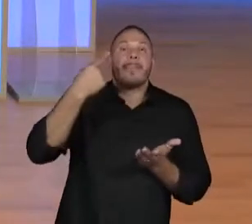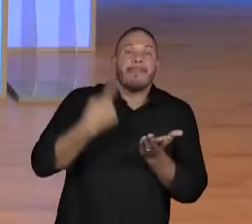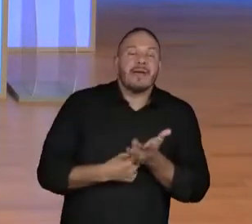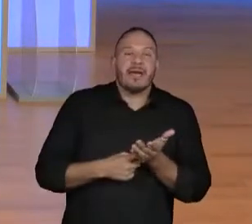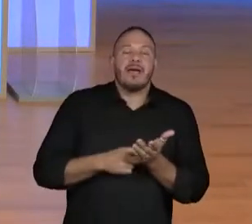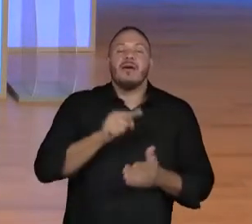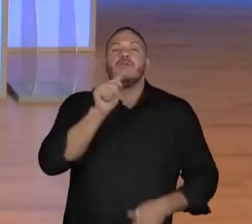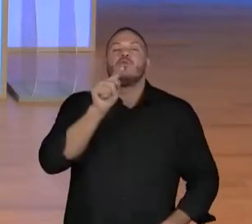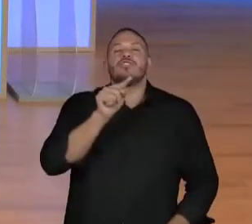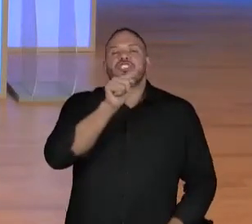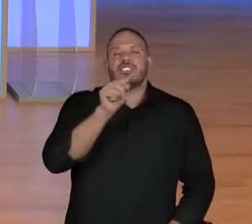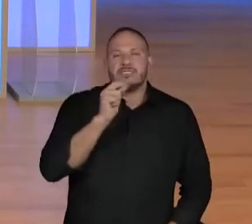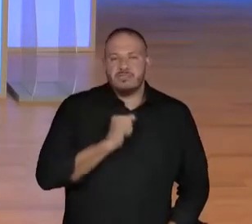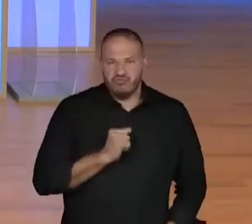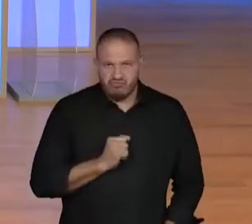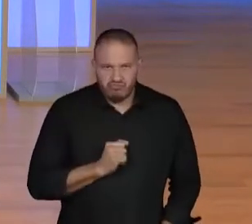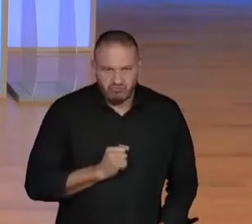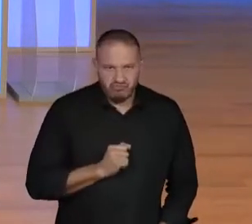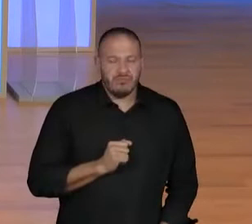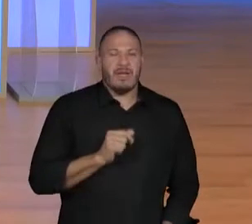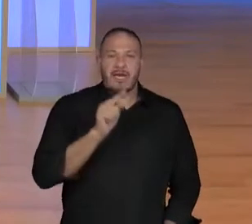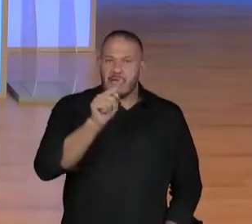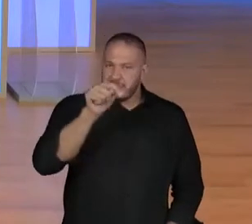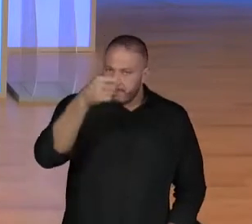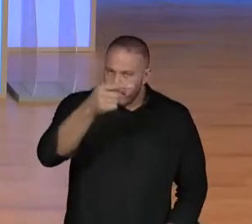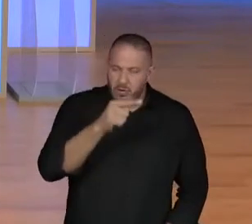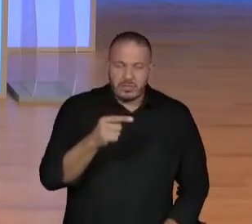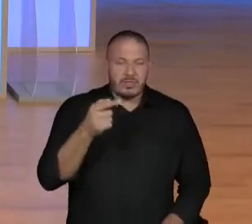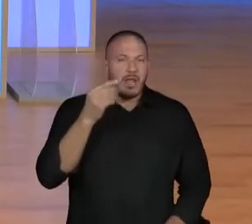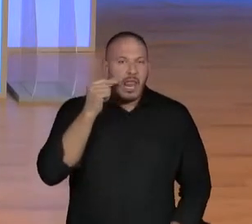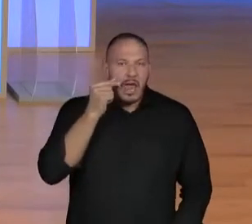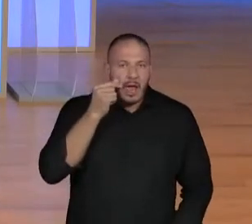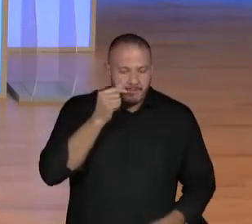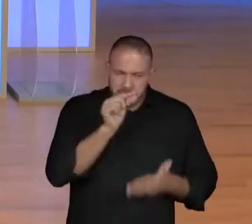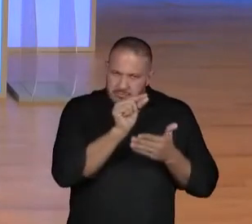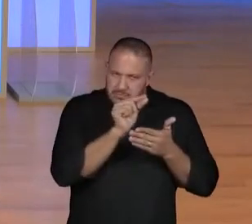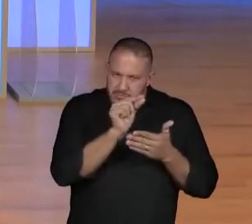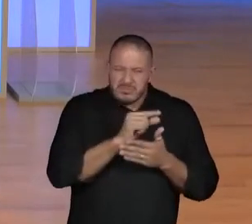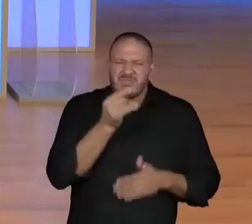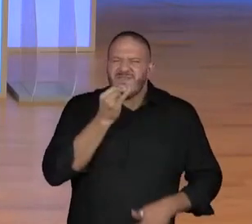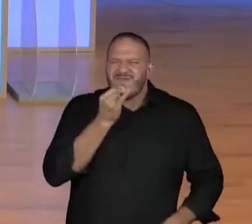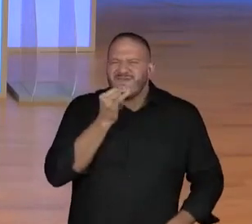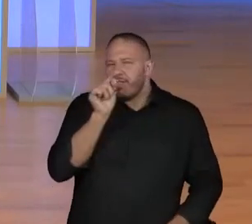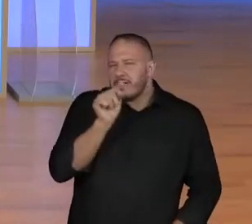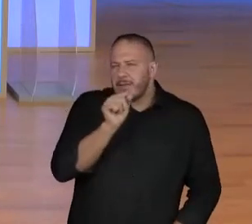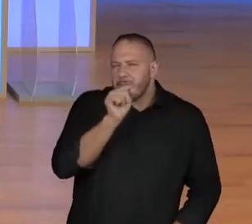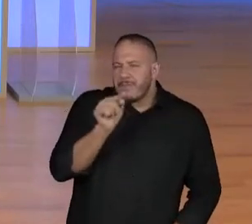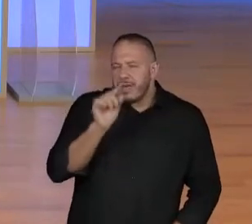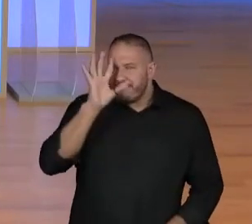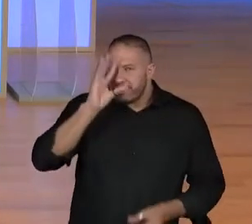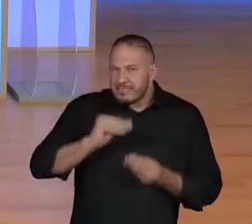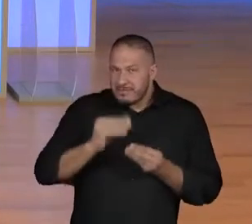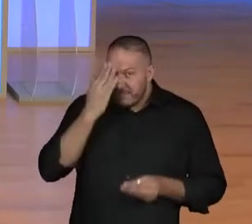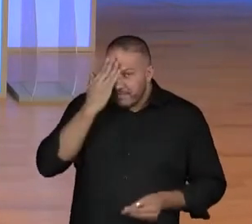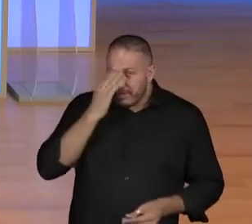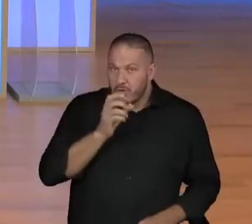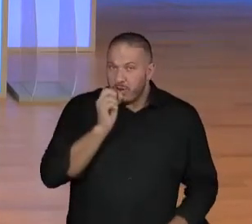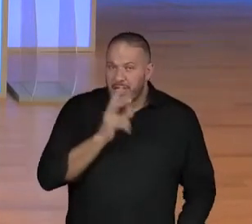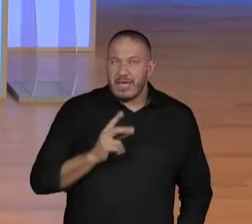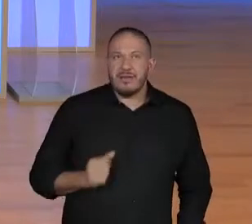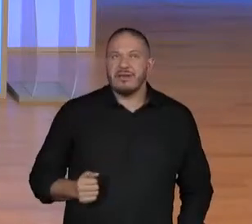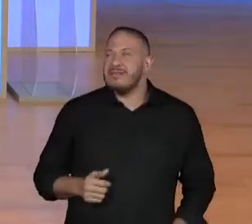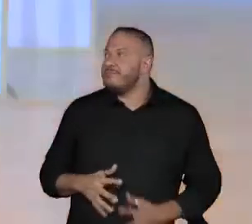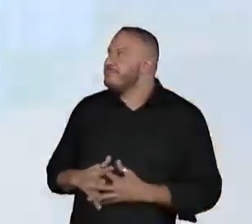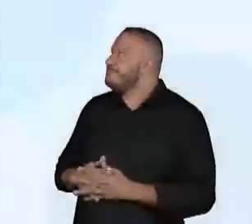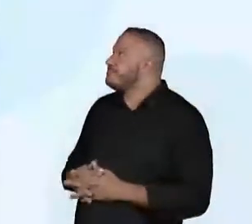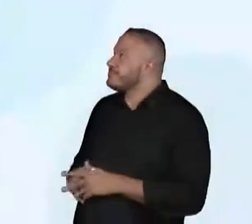quando for ligado. E aí vocês Isso. pintem com o lápis, tá bom? A gente só vai marcar um xizinho para ficar a referência. Ô,